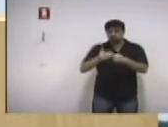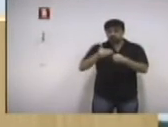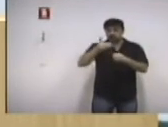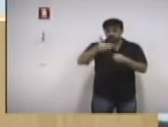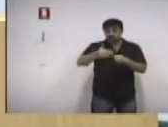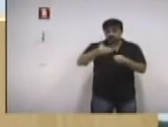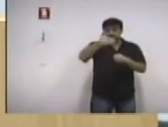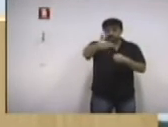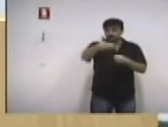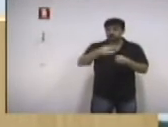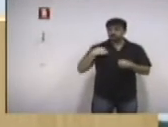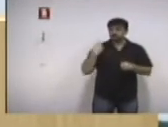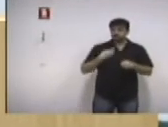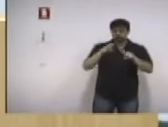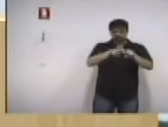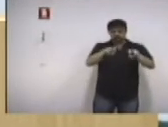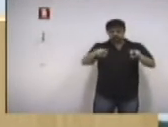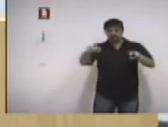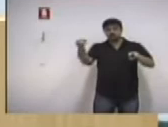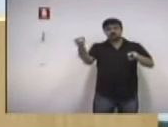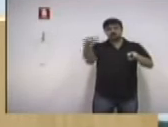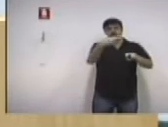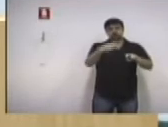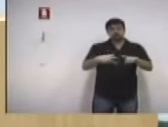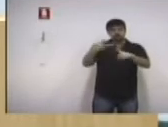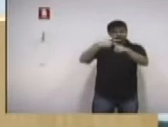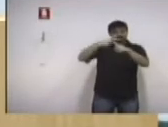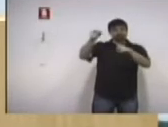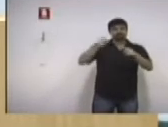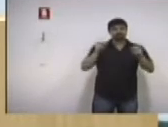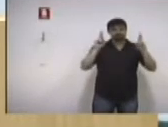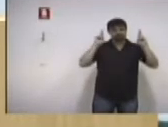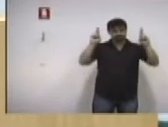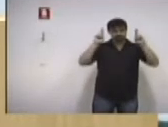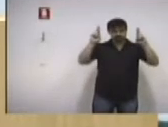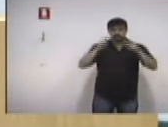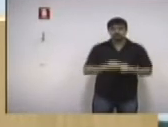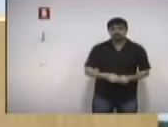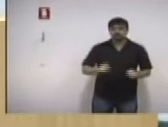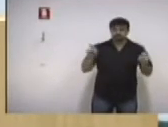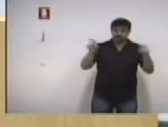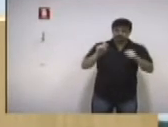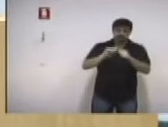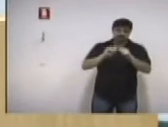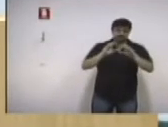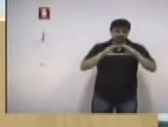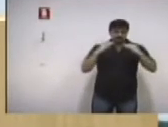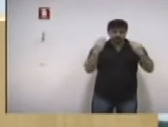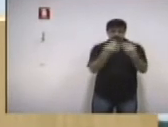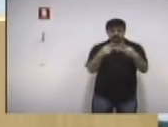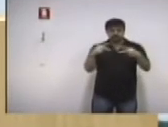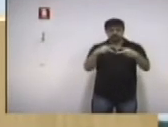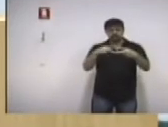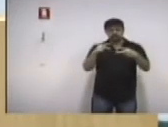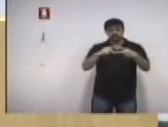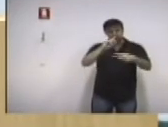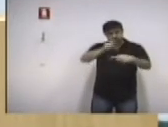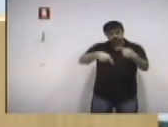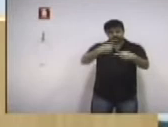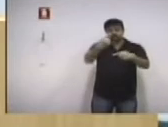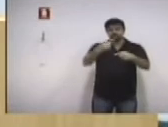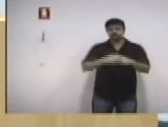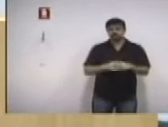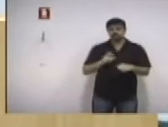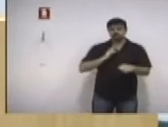biênio para nova mesa diretora de sucesso que possa fazer e pela câmera cada vez mais